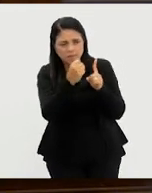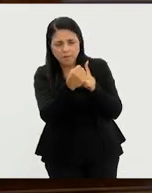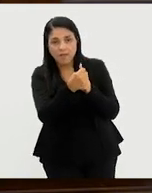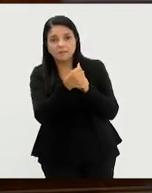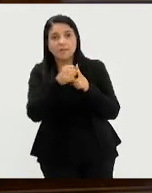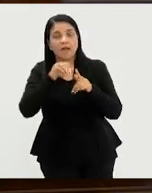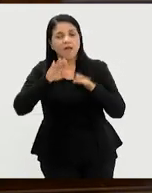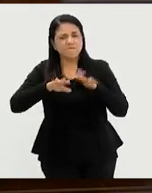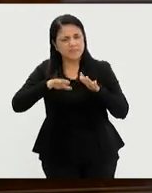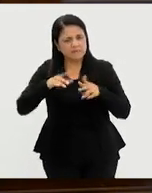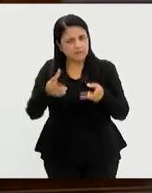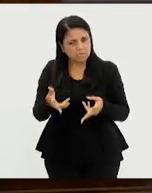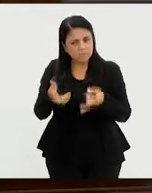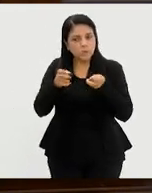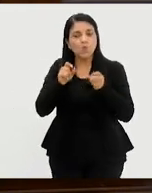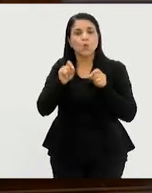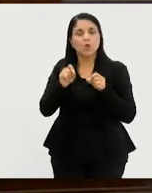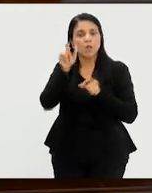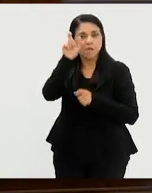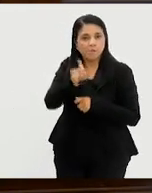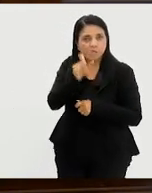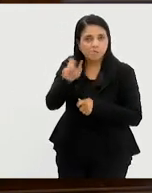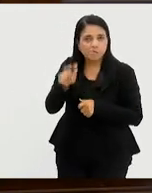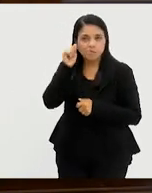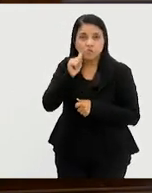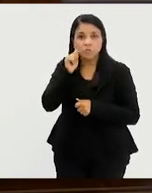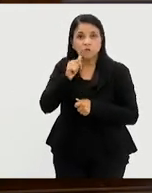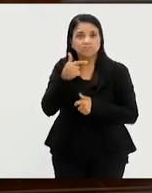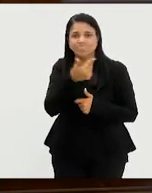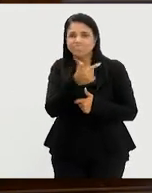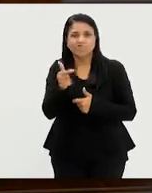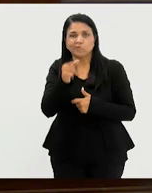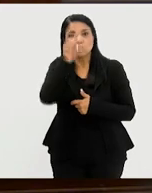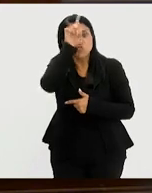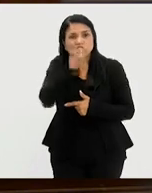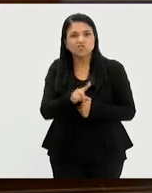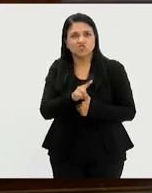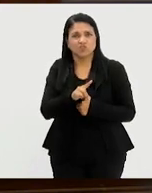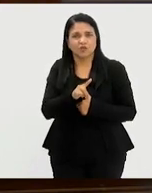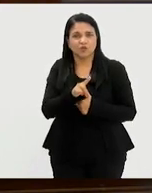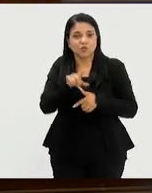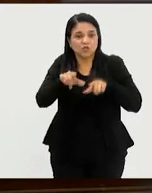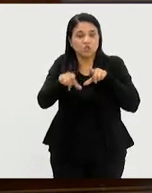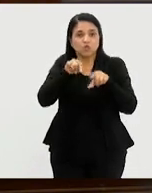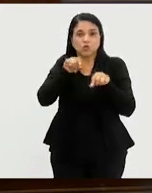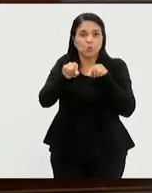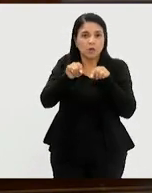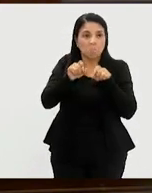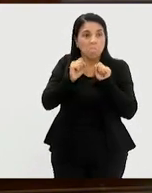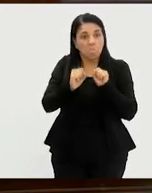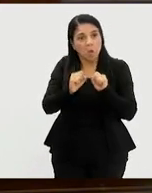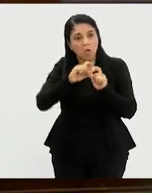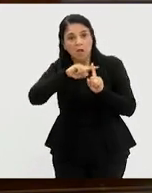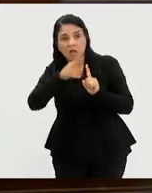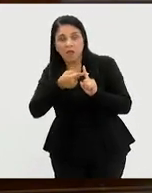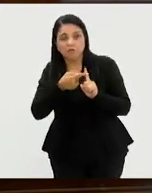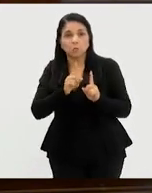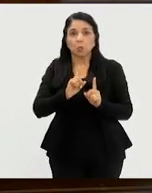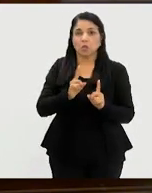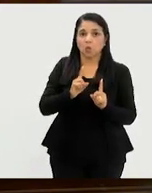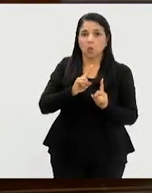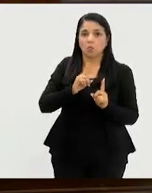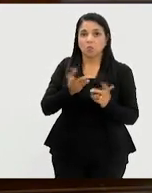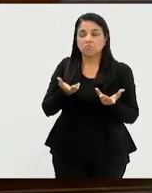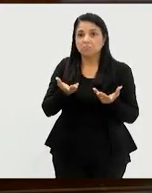o que a gente vê são as mulheres que muitas vezes não t o direito de escolher se pode estar grávida ou não que